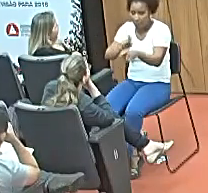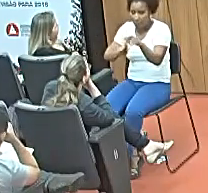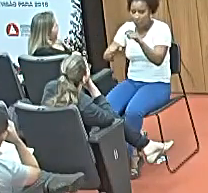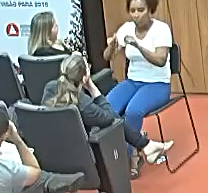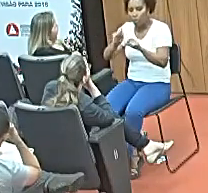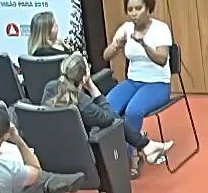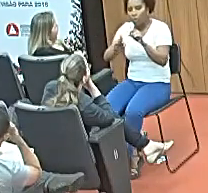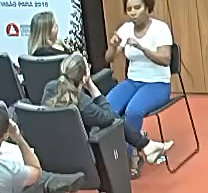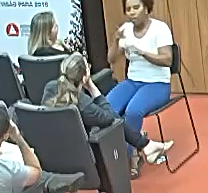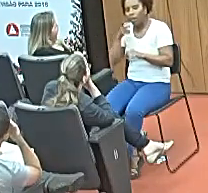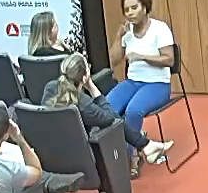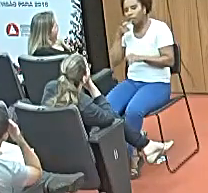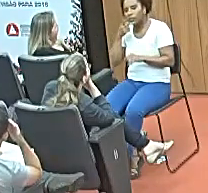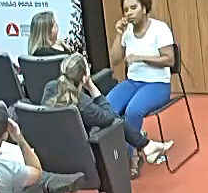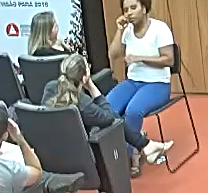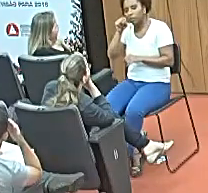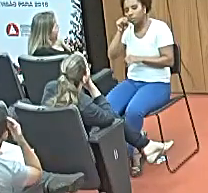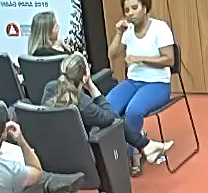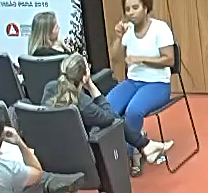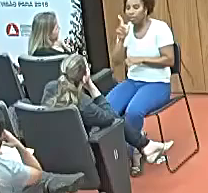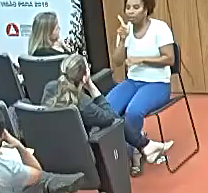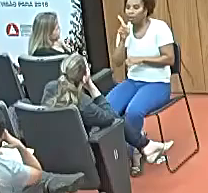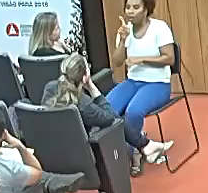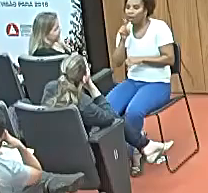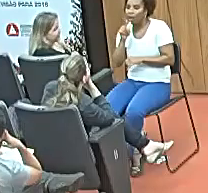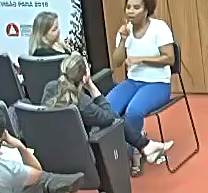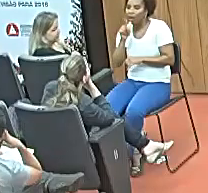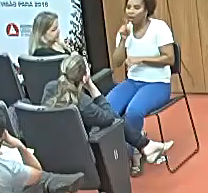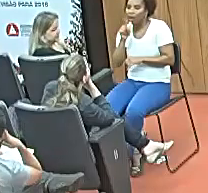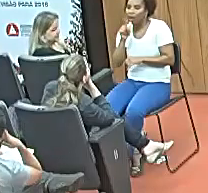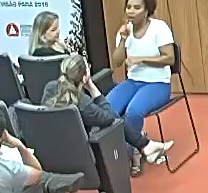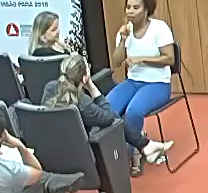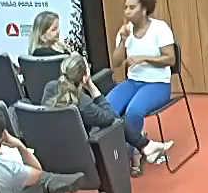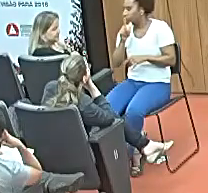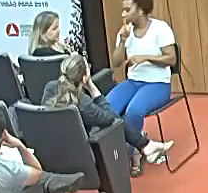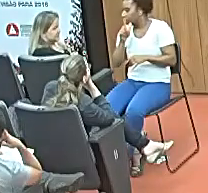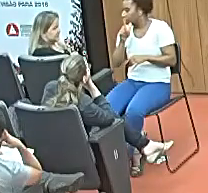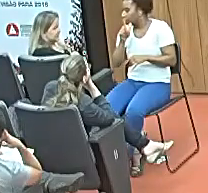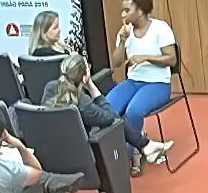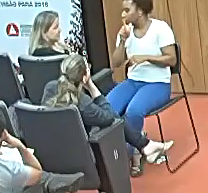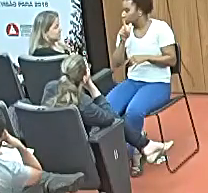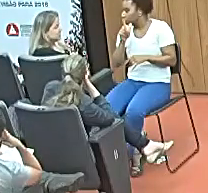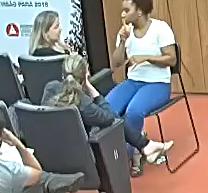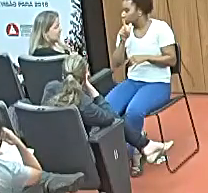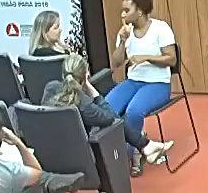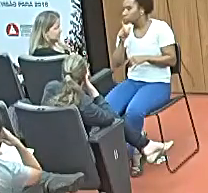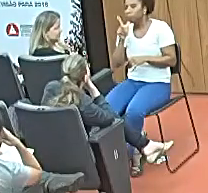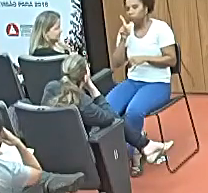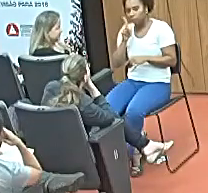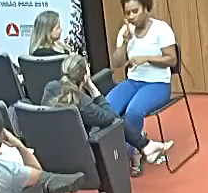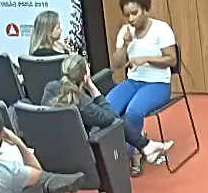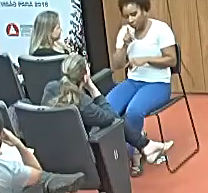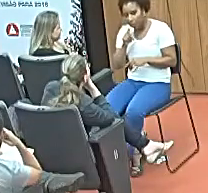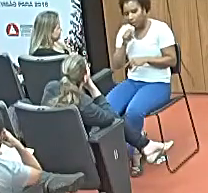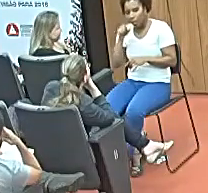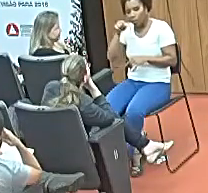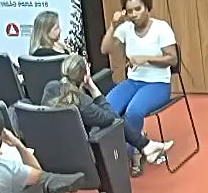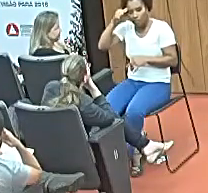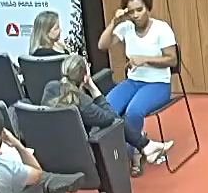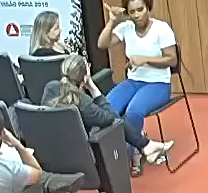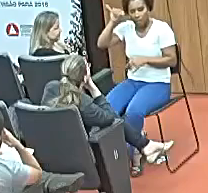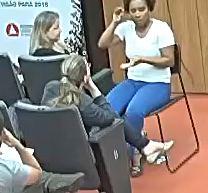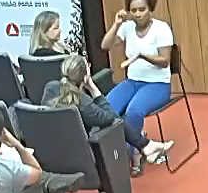a perenidade do acesso à água nos municípios da bacia do rio a nado por meio do aporte de recurso na